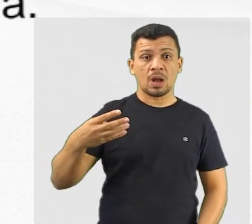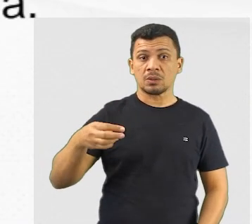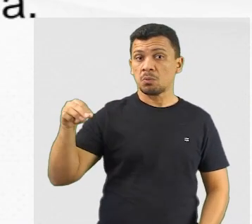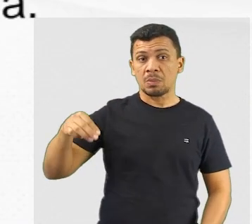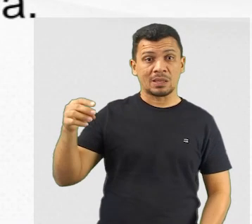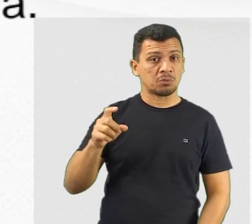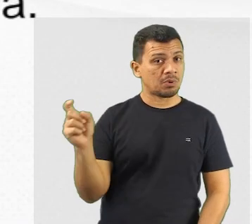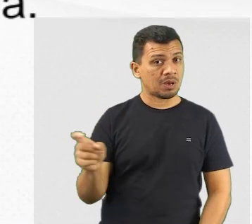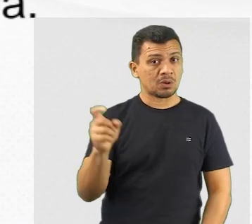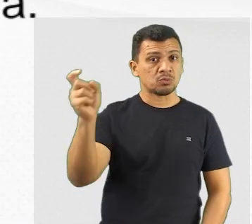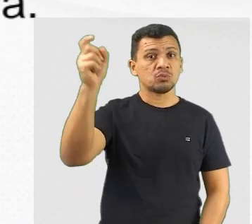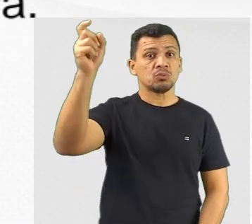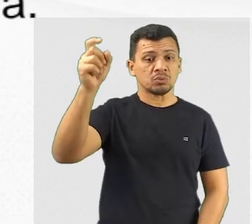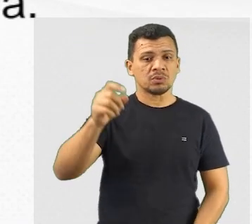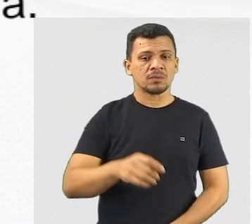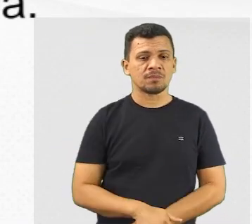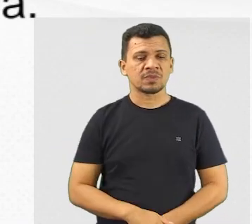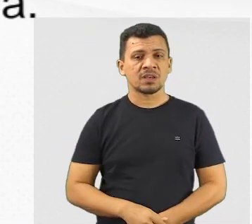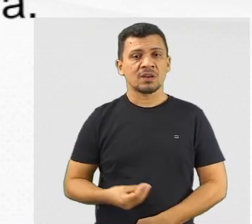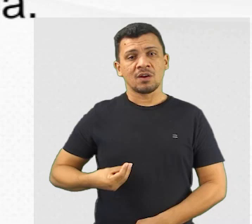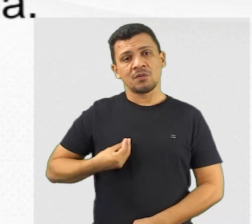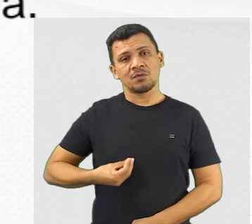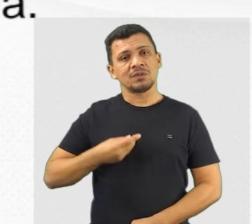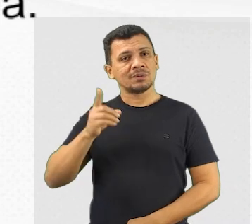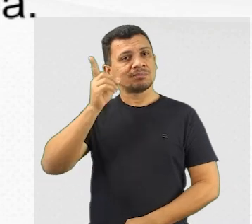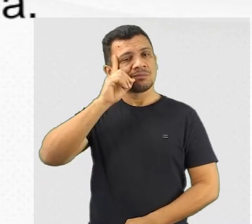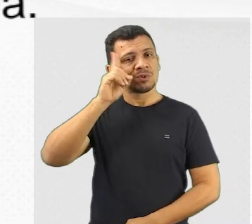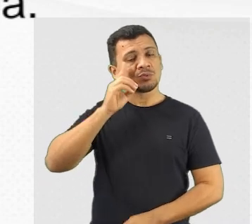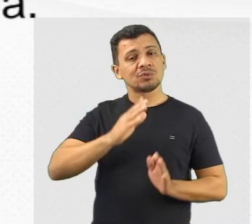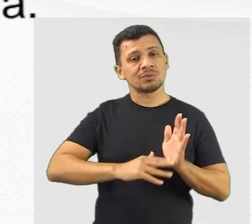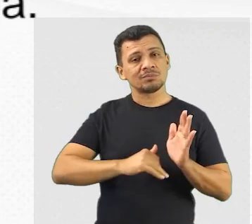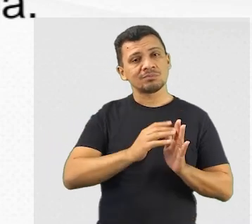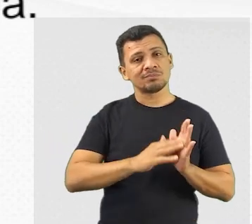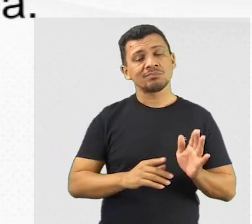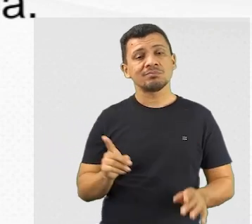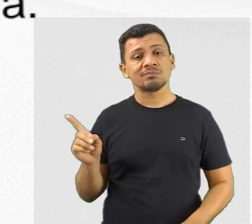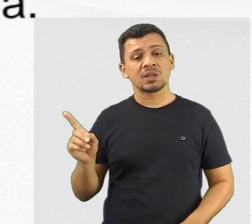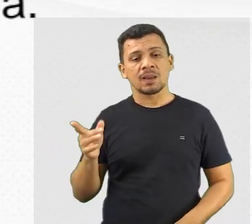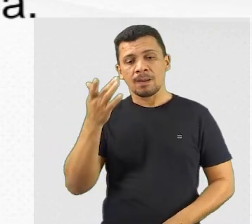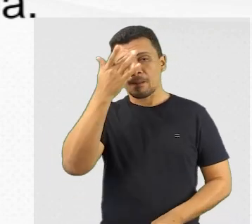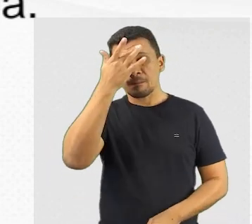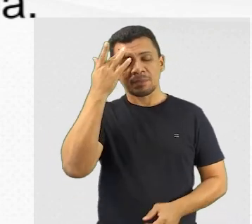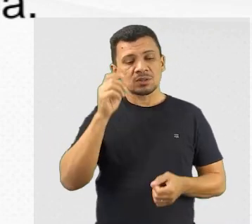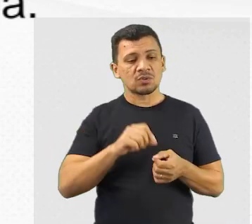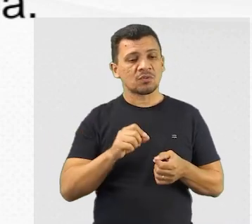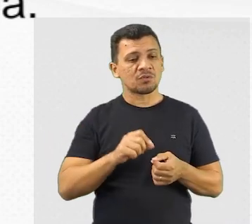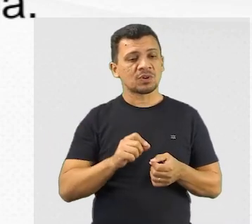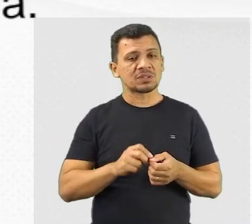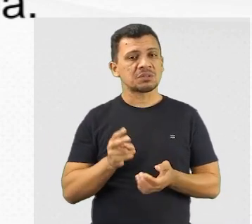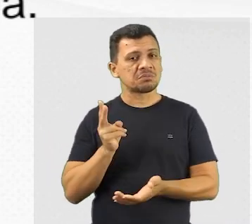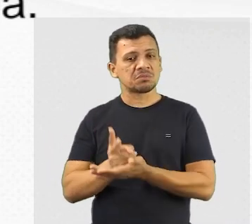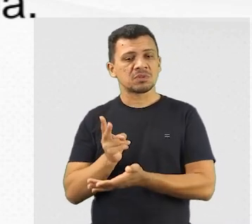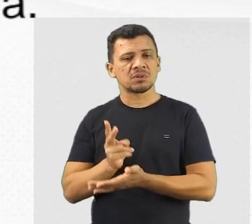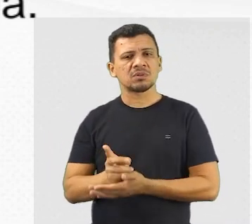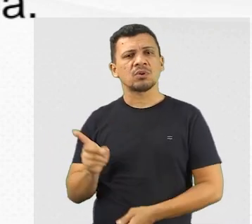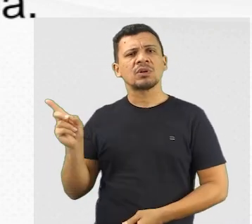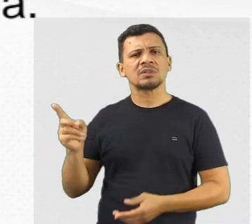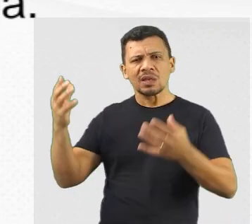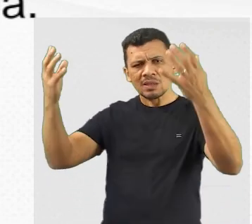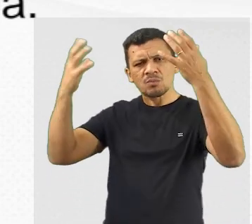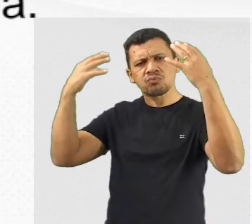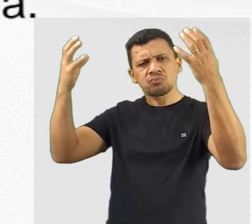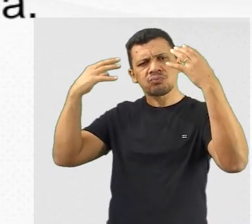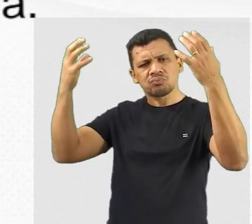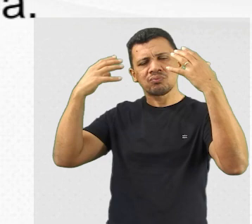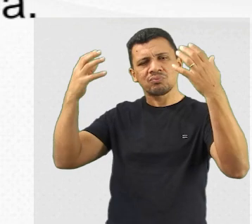ventilação. Pessoas em cenas de cotidiano, pessoas fazendo o que sempre fazem. Ah, professor, eles estão fazendo o quê? Tomando banho.